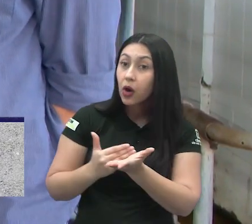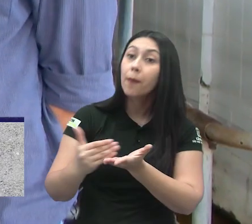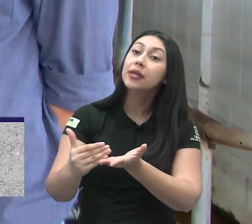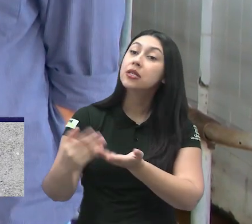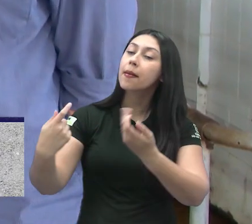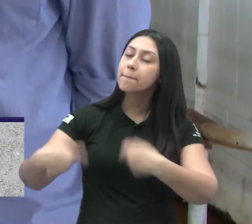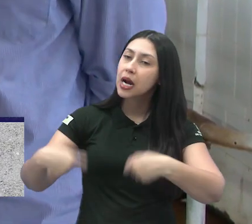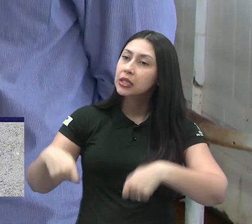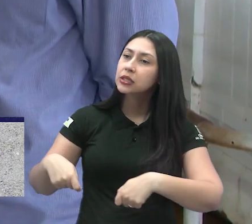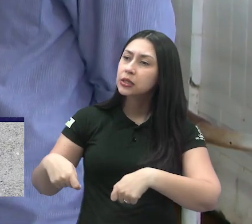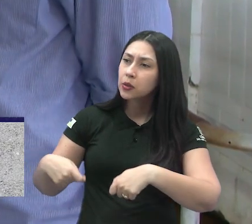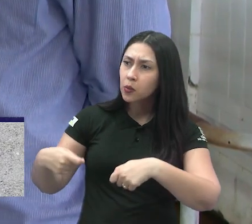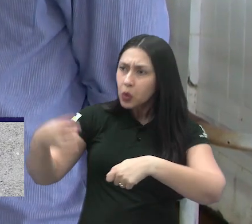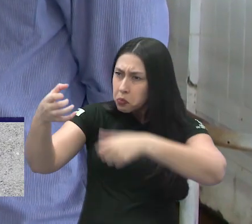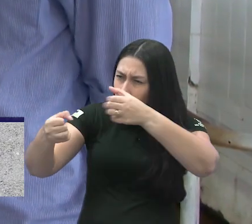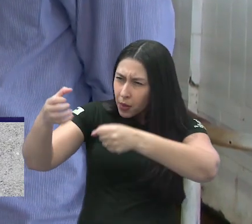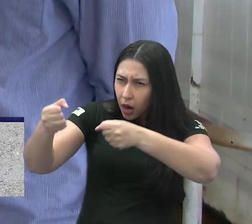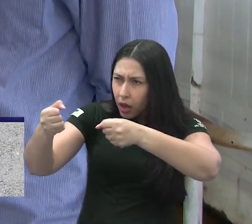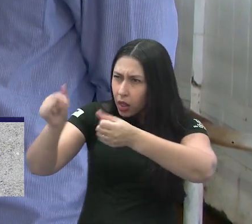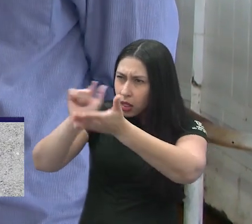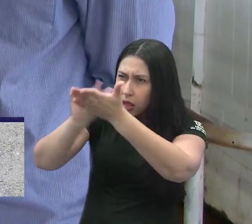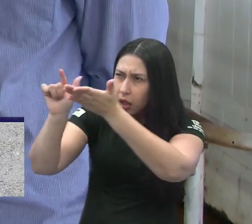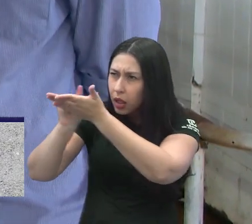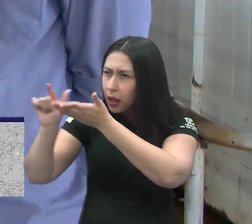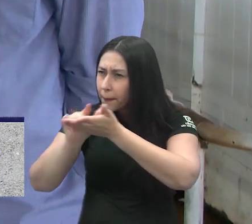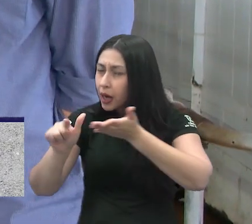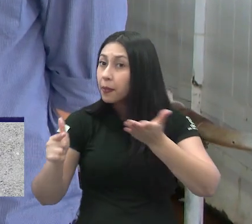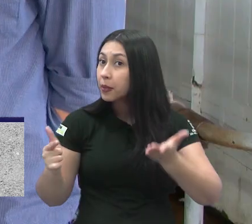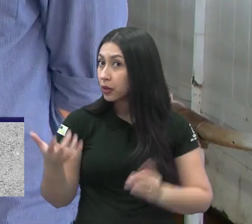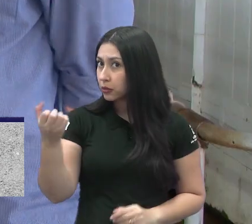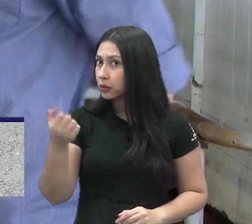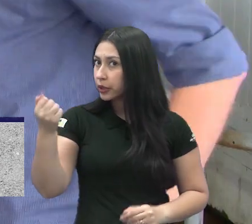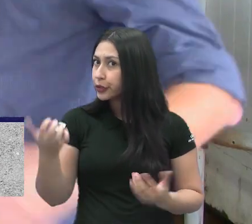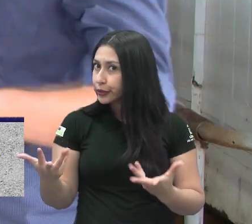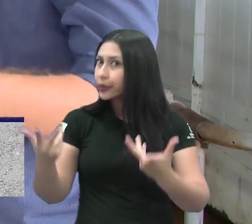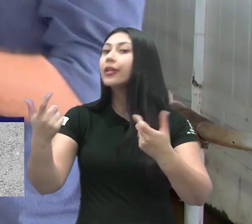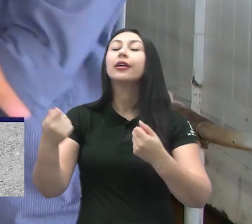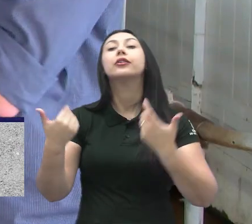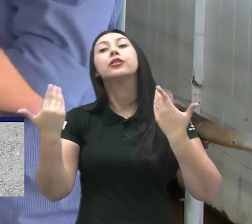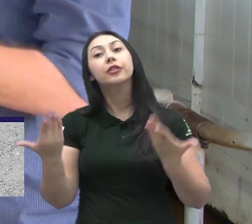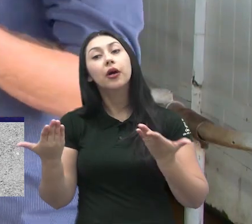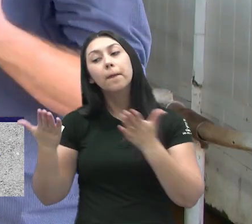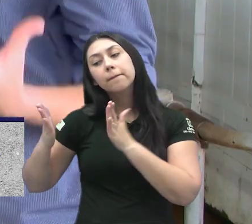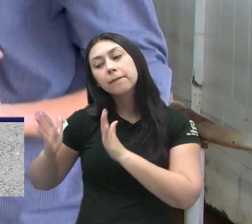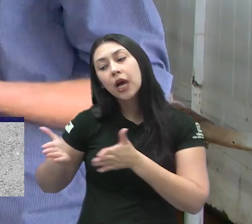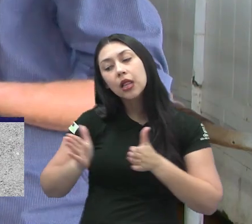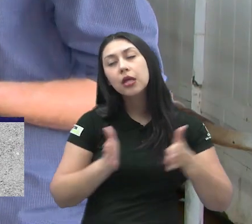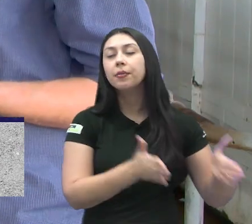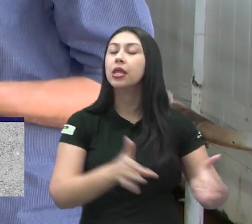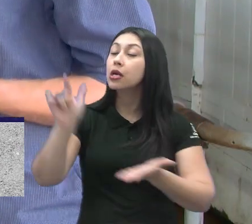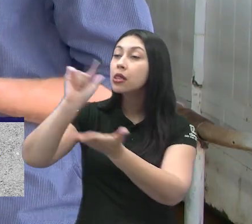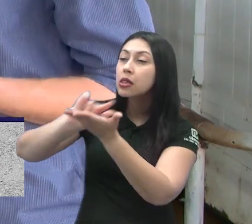ordenha é preciso fazer a limpeza e desinfecção dos tetos para que esse leite tenha uma excelente qualidade. E aí os procedimentos tanto de limpeza quanto